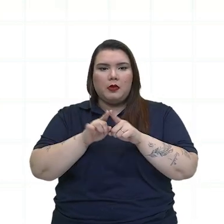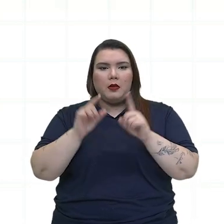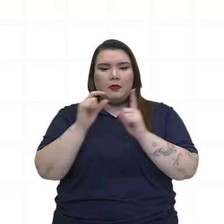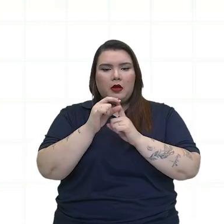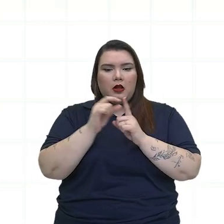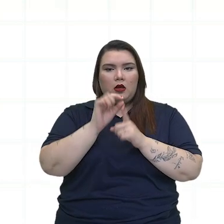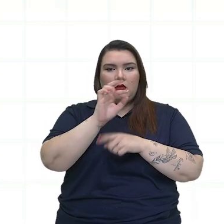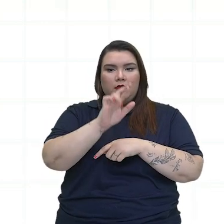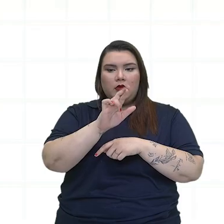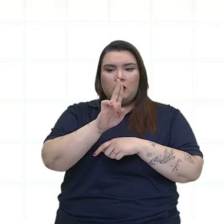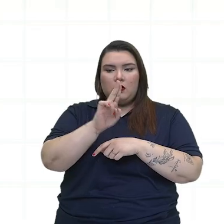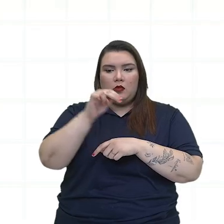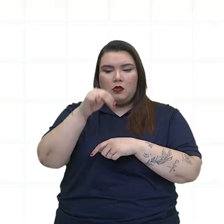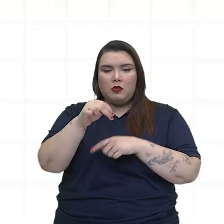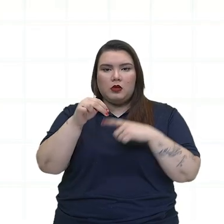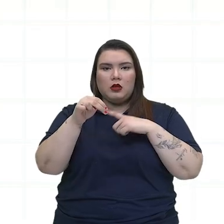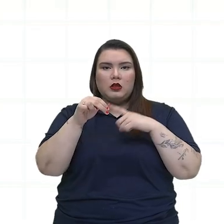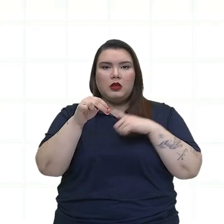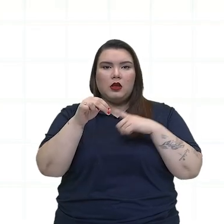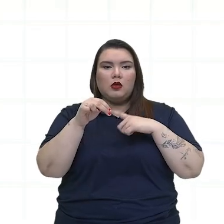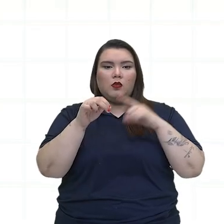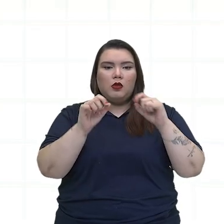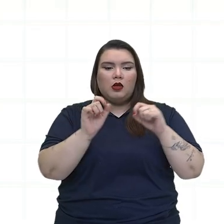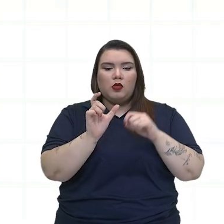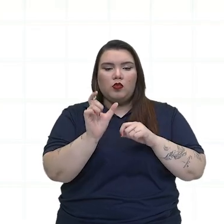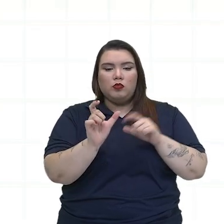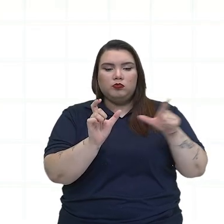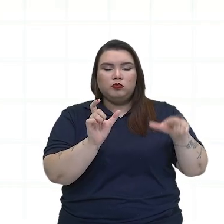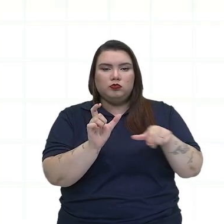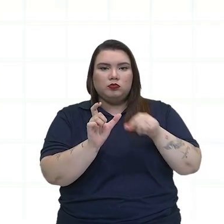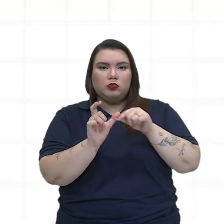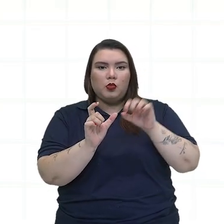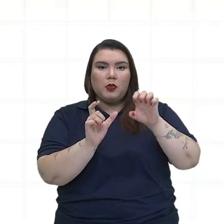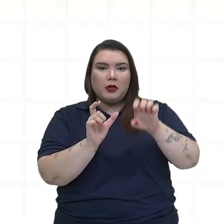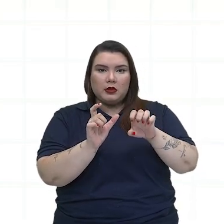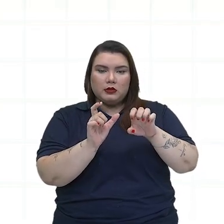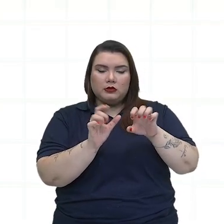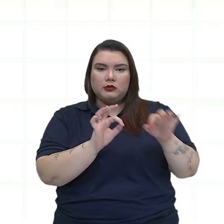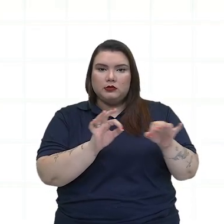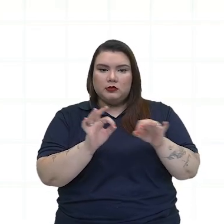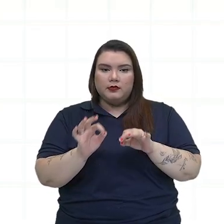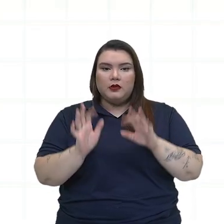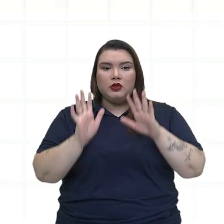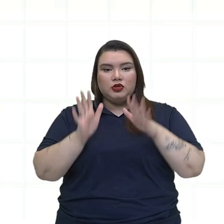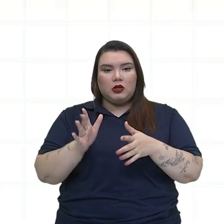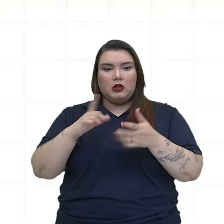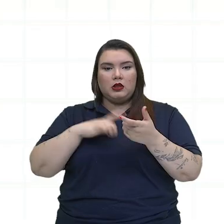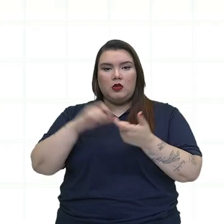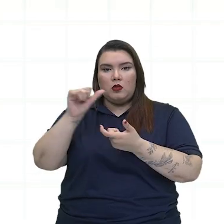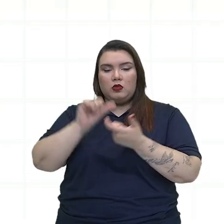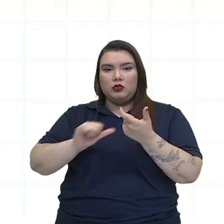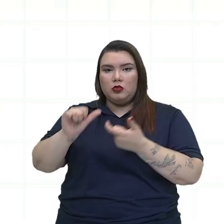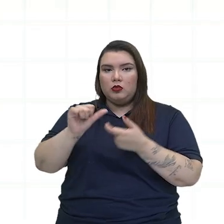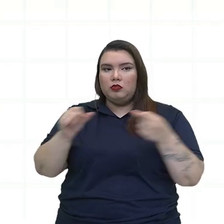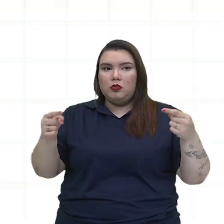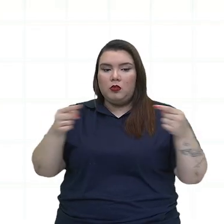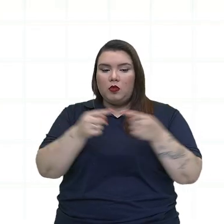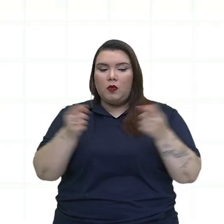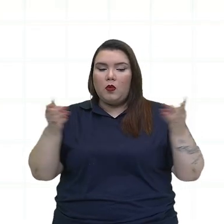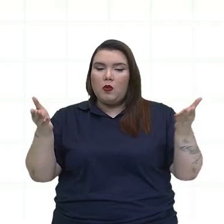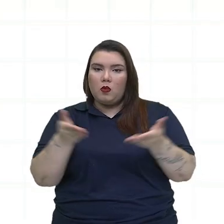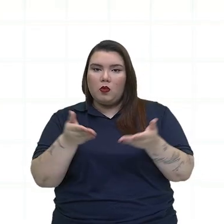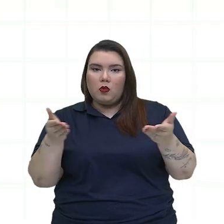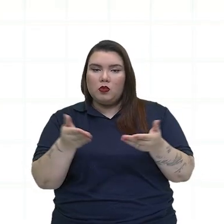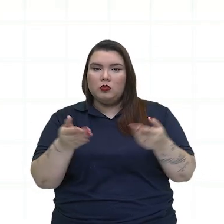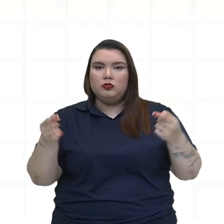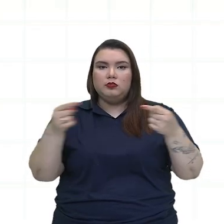szinho aqui. Por quê? Porque ele já está conjugado no presente e na terceira pessoa. Ou seja,